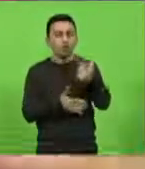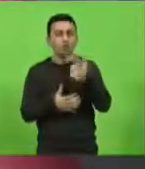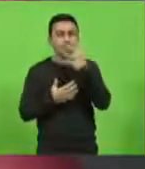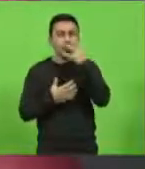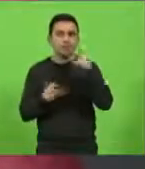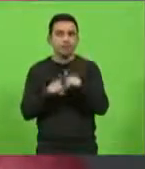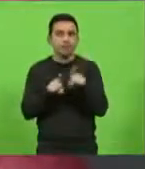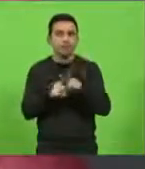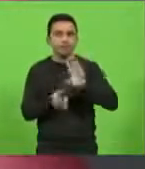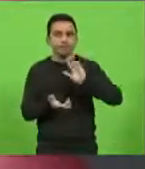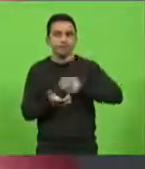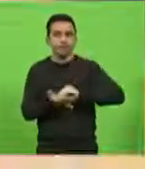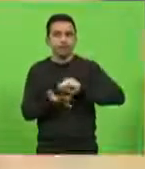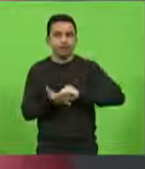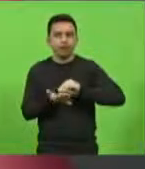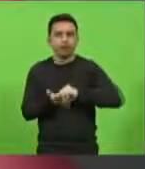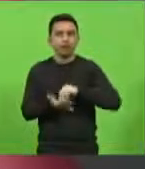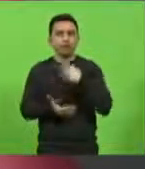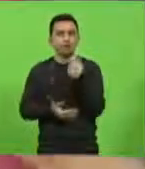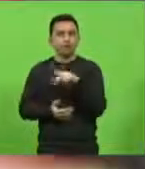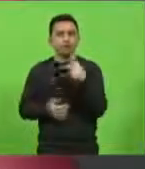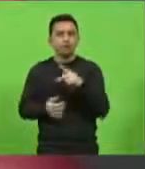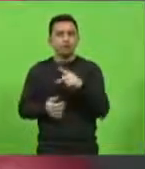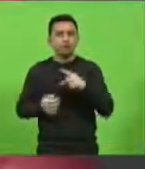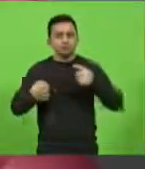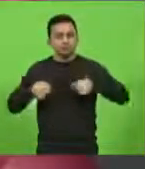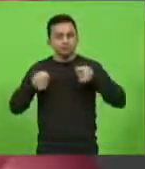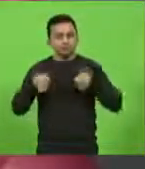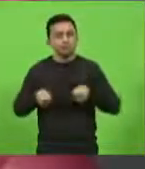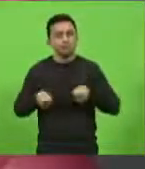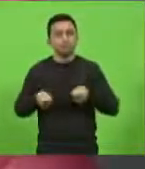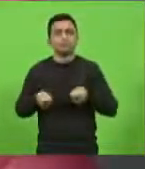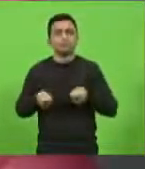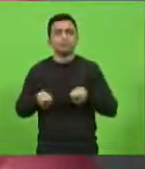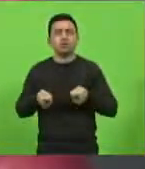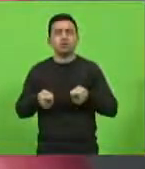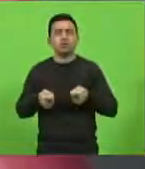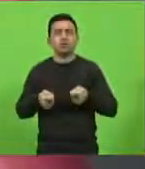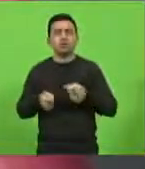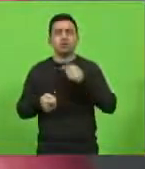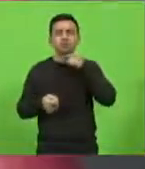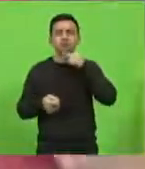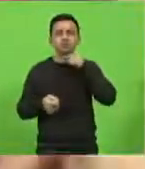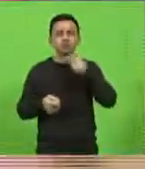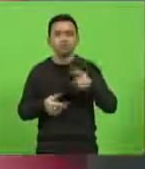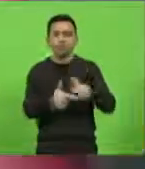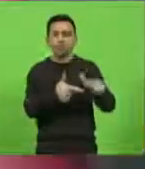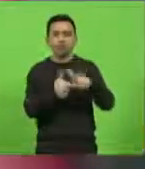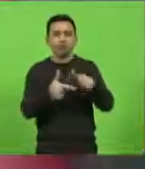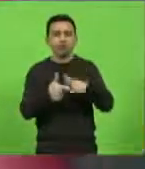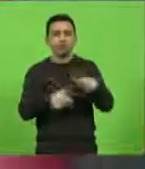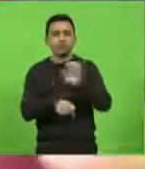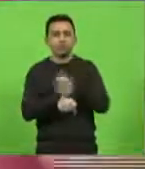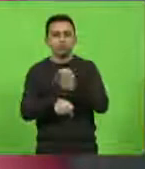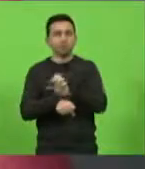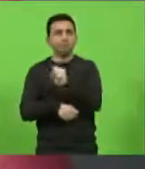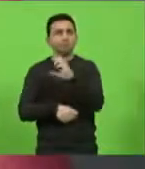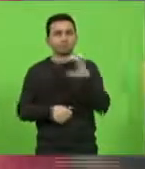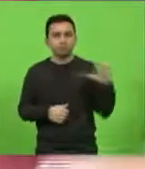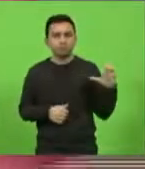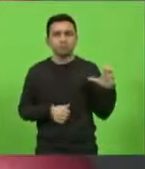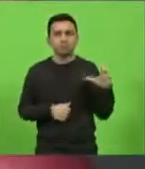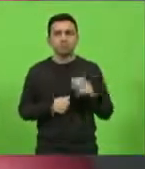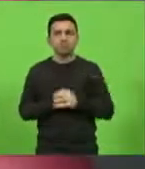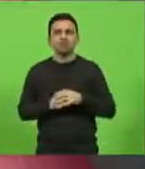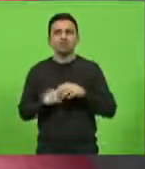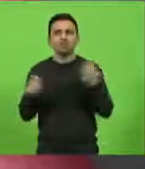do seu exercício do a ferver para evitar o resultado da nossa do Estado pois permite inferir que foram colhidas